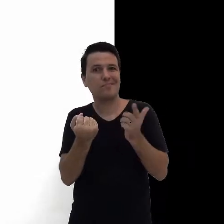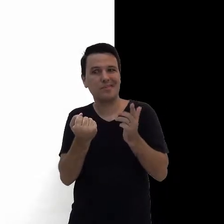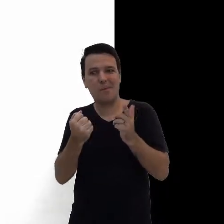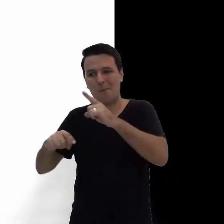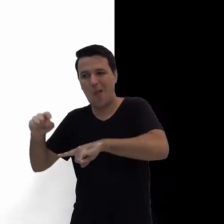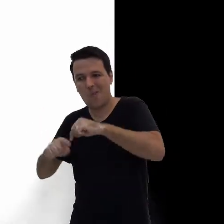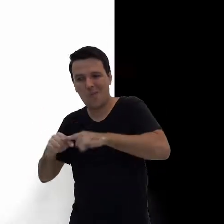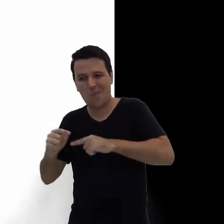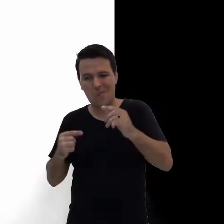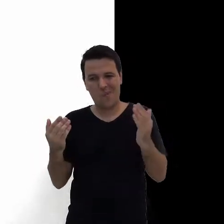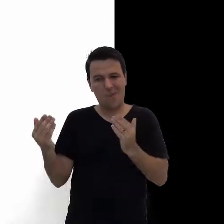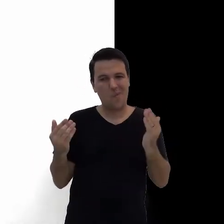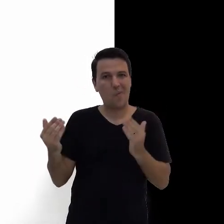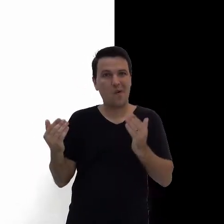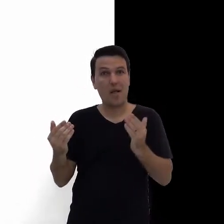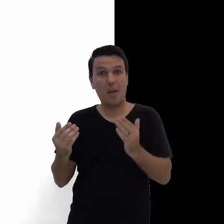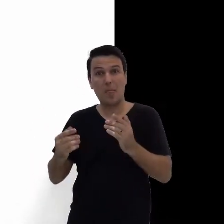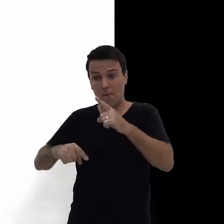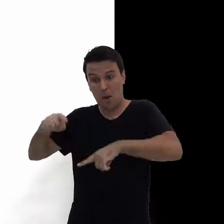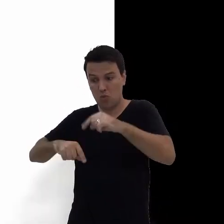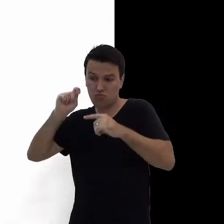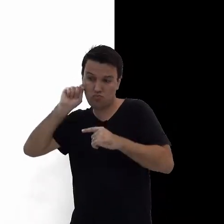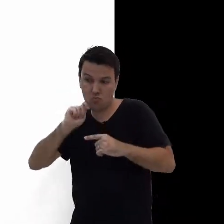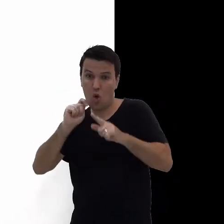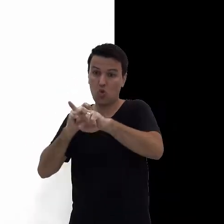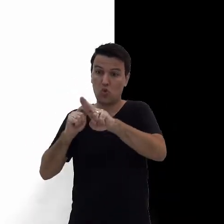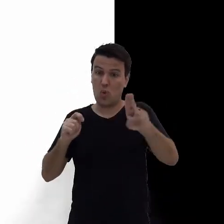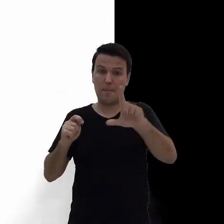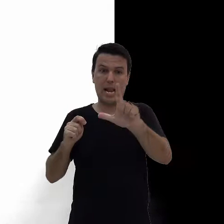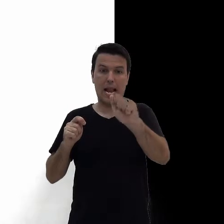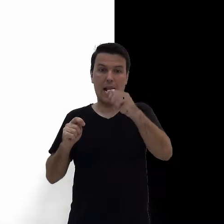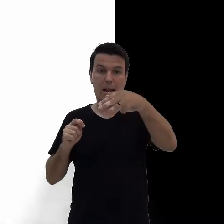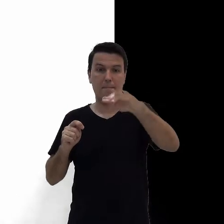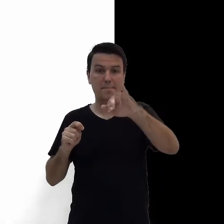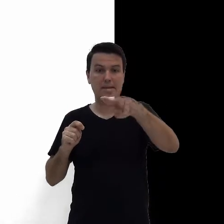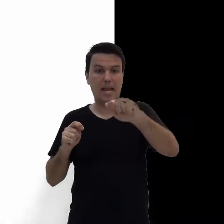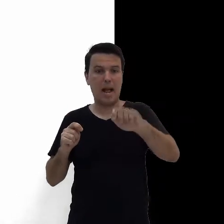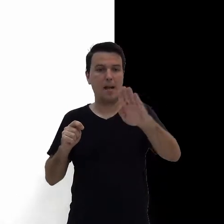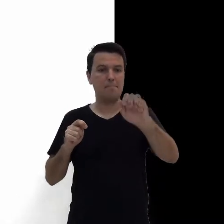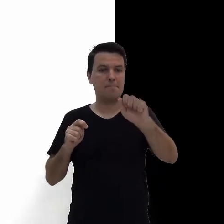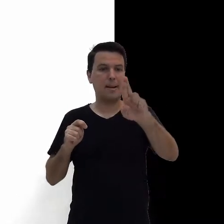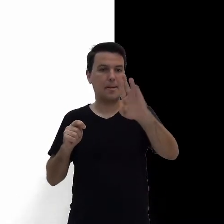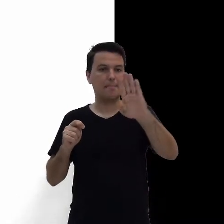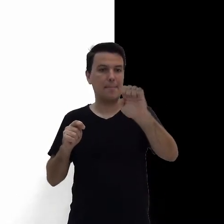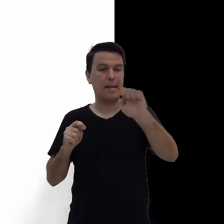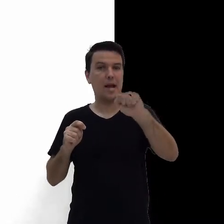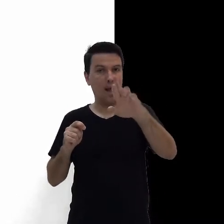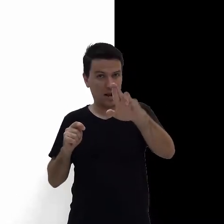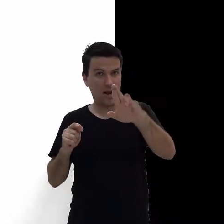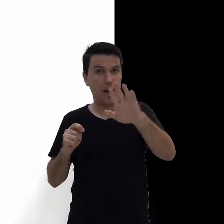e do produto. O produto em si se chama lâmina de barbear, mas a marca Gillette ela foi tão